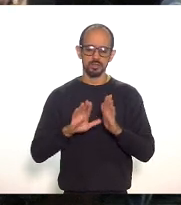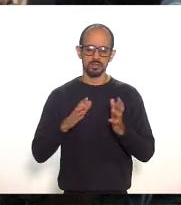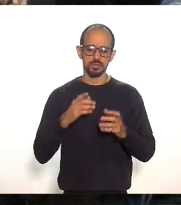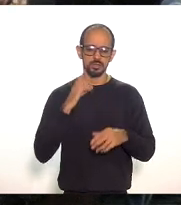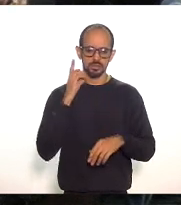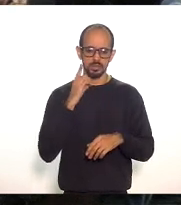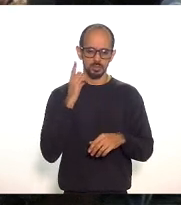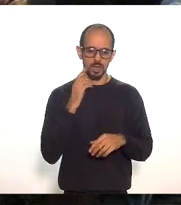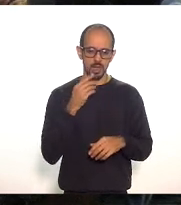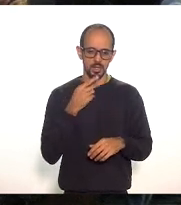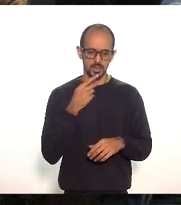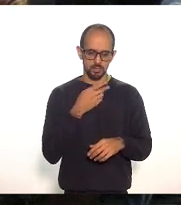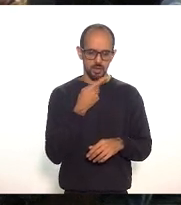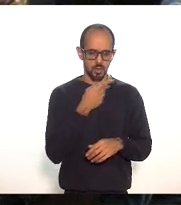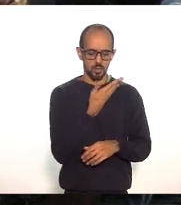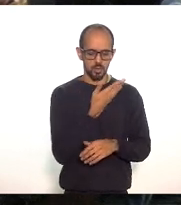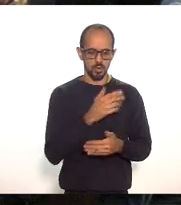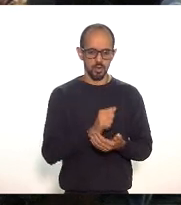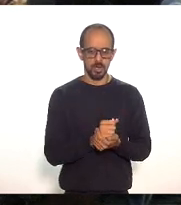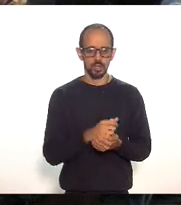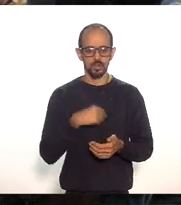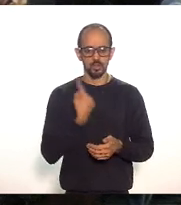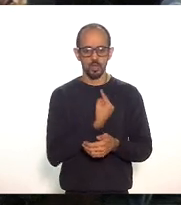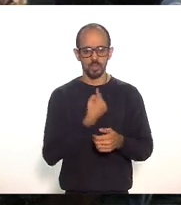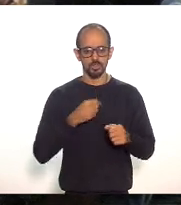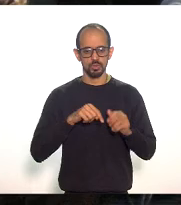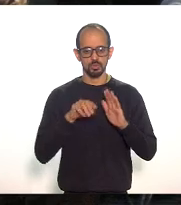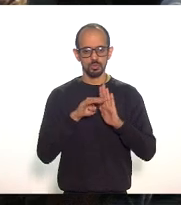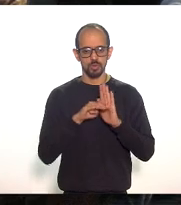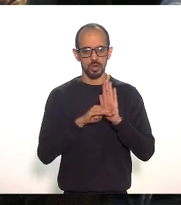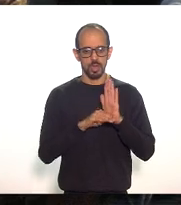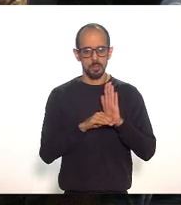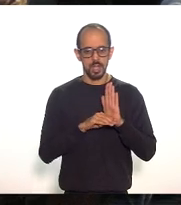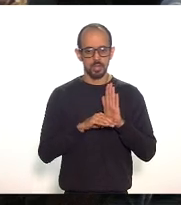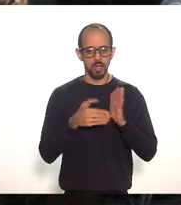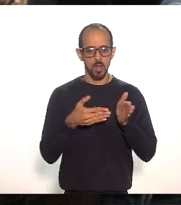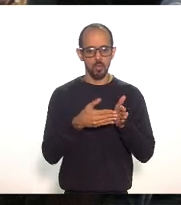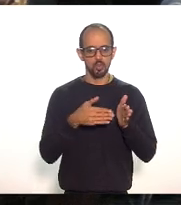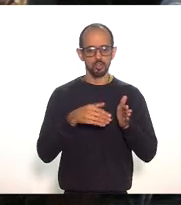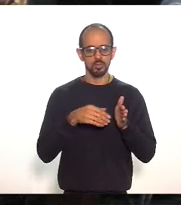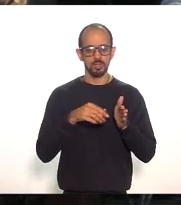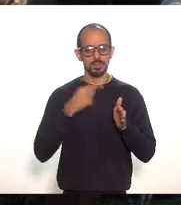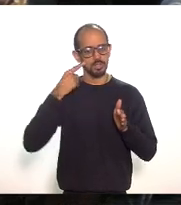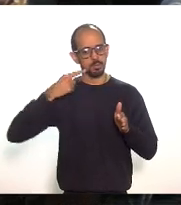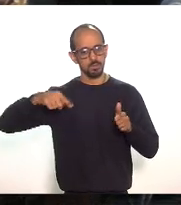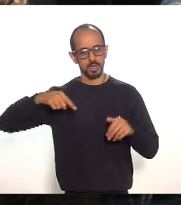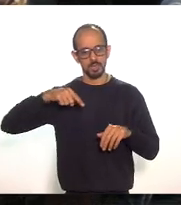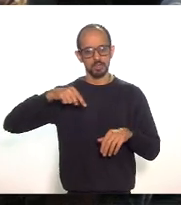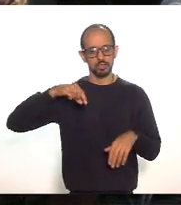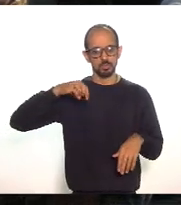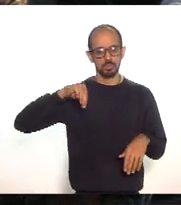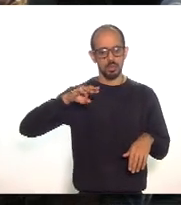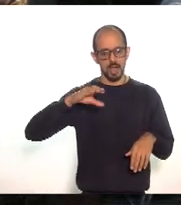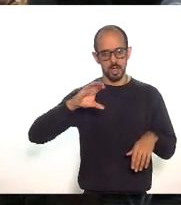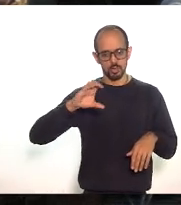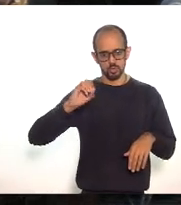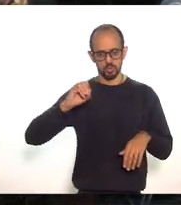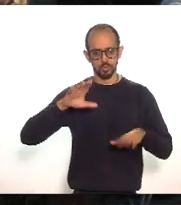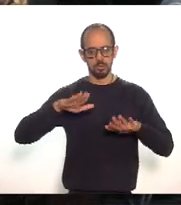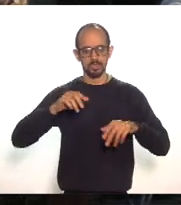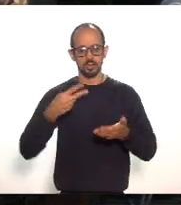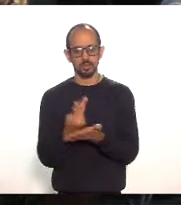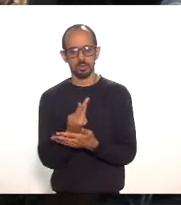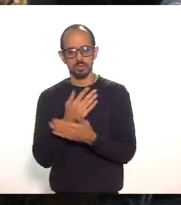nós tínhamos programado na última semana de março para fazermos votação dos vetos. Como veio os